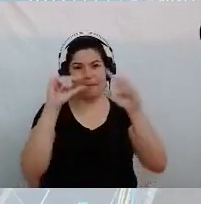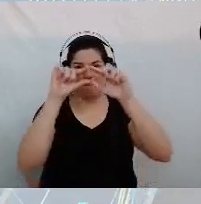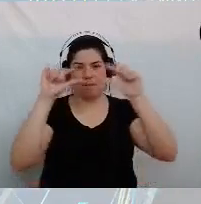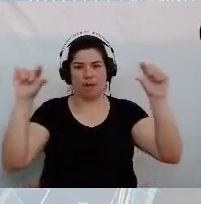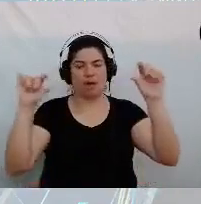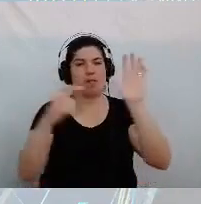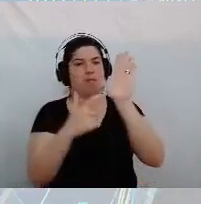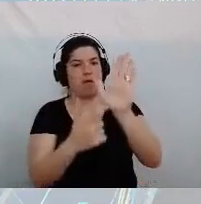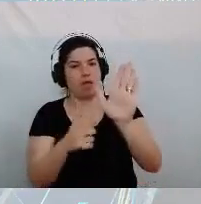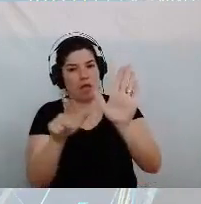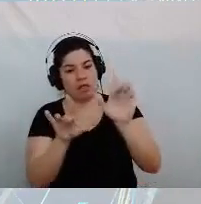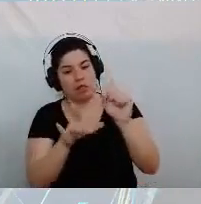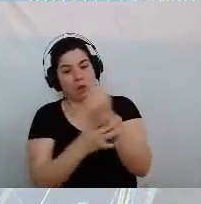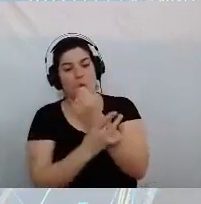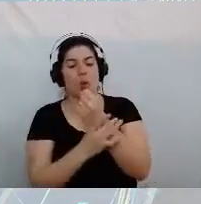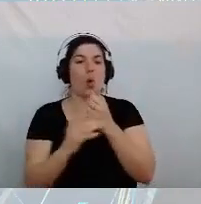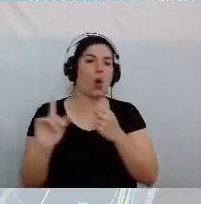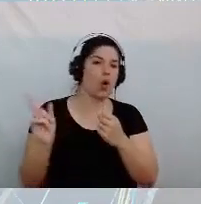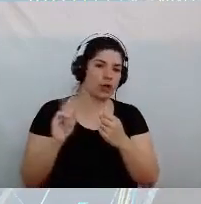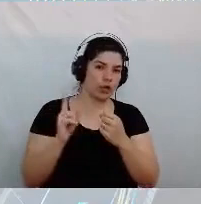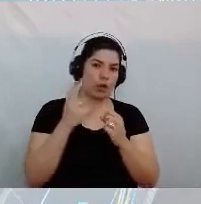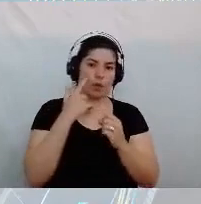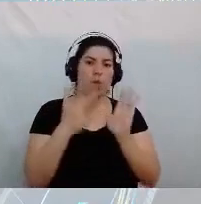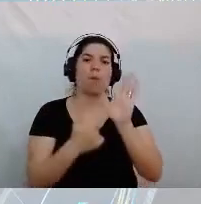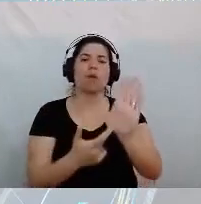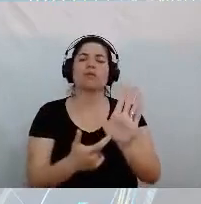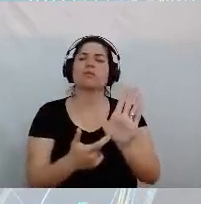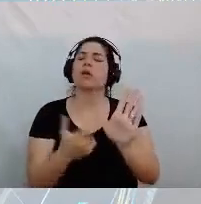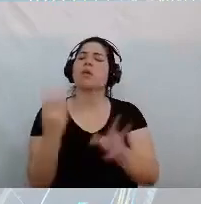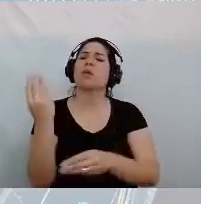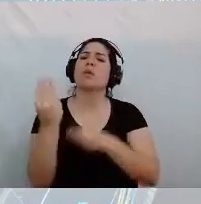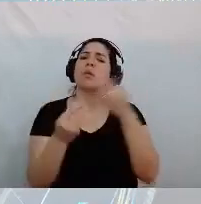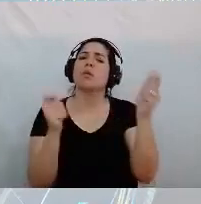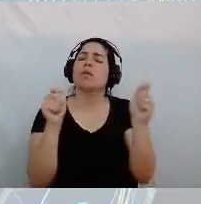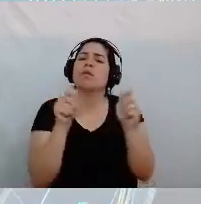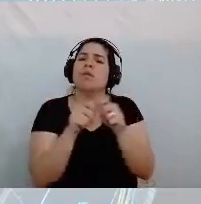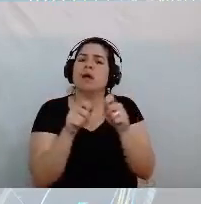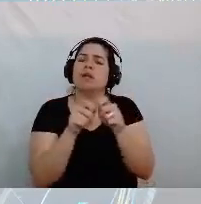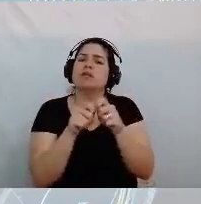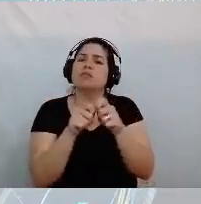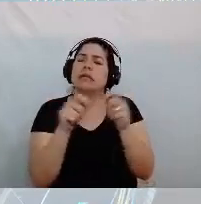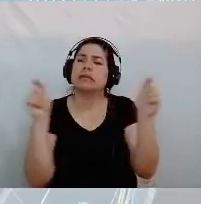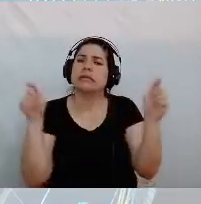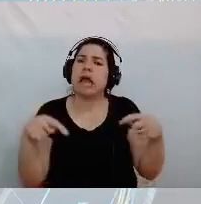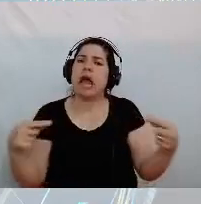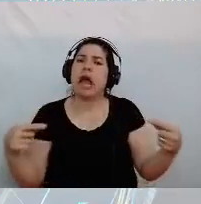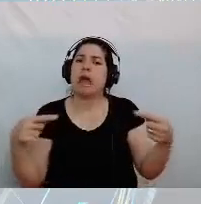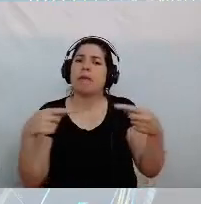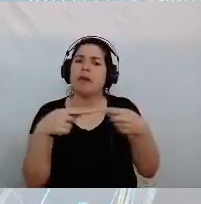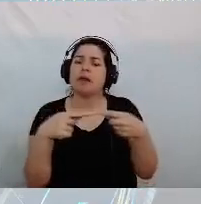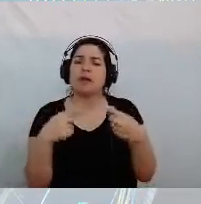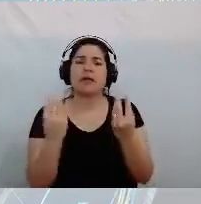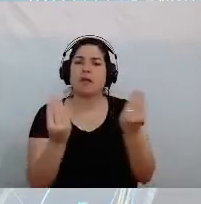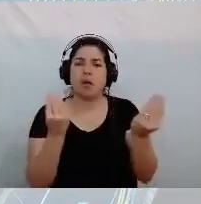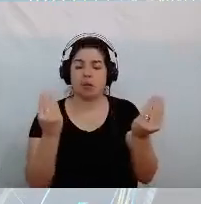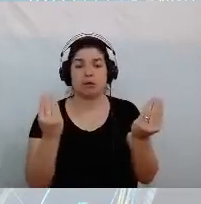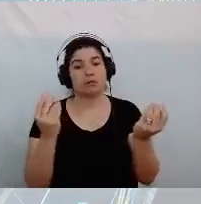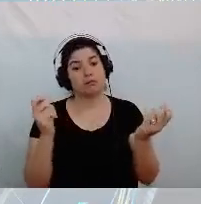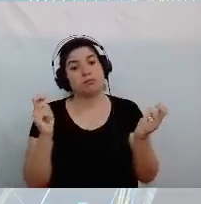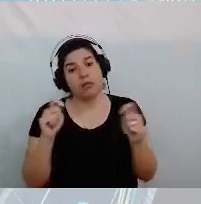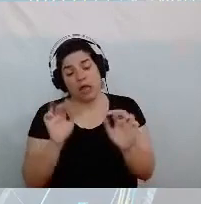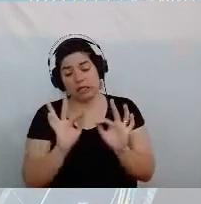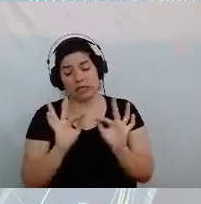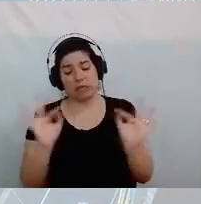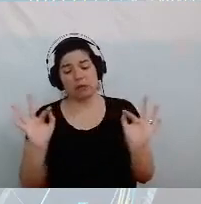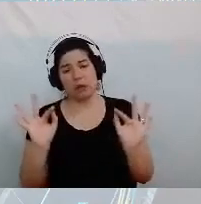endereço é segura ou não como é que você implementa isso poxa uma maneira ingênua de fazer é